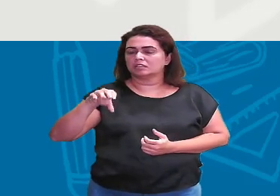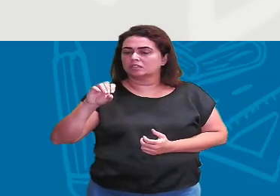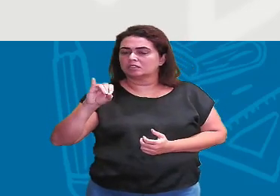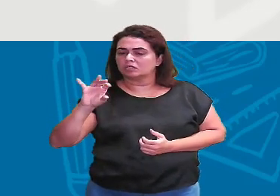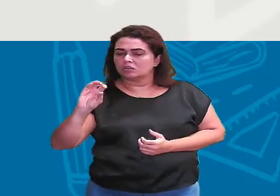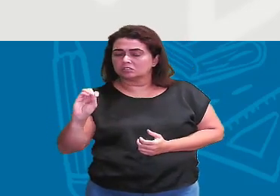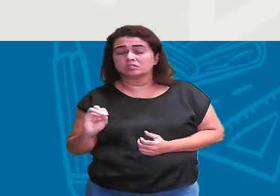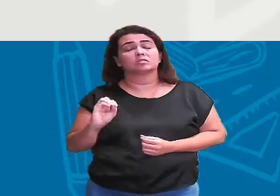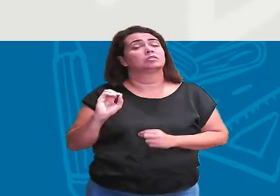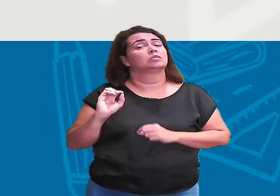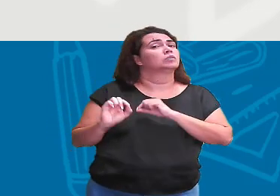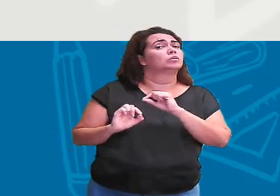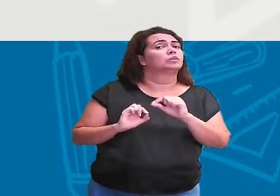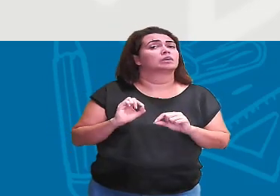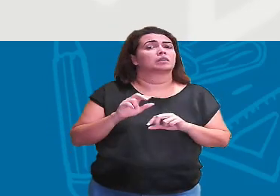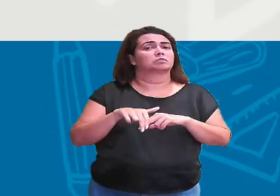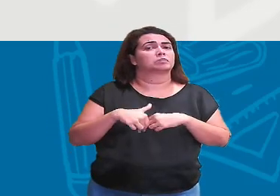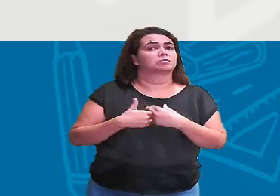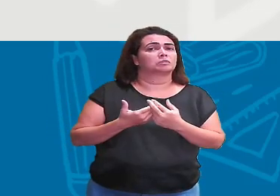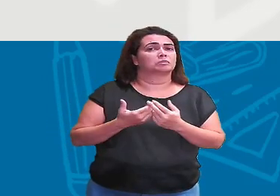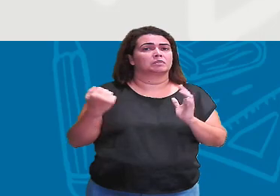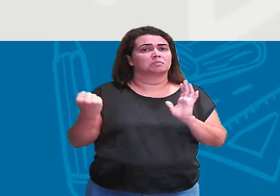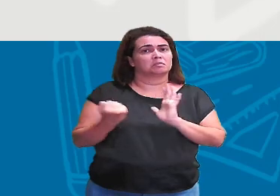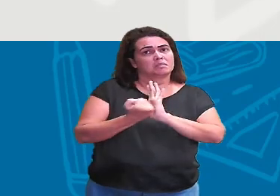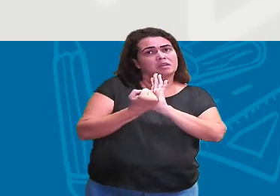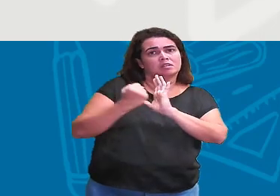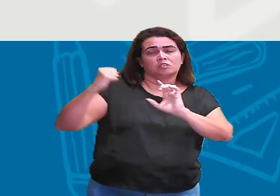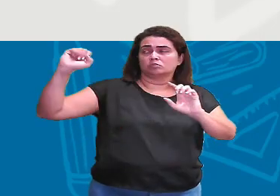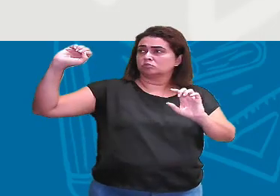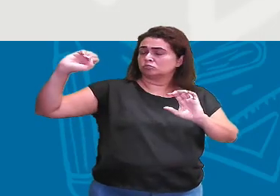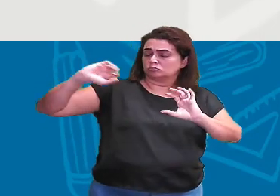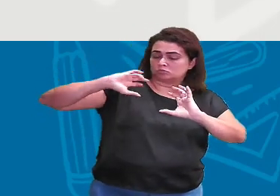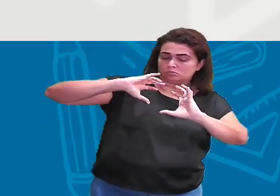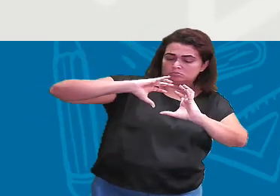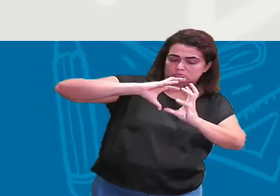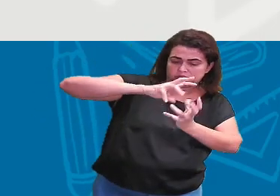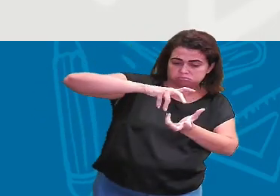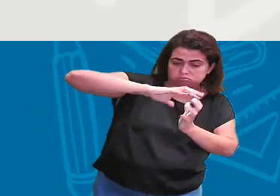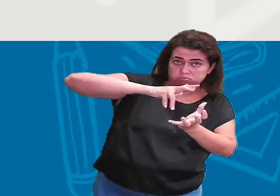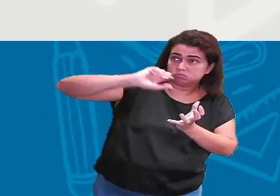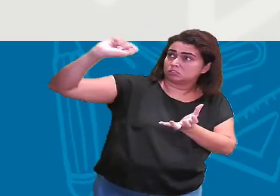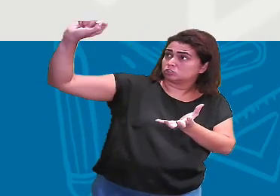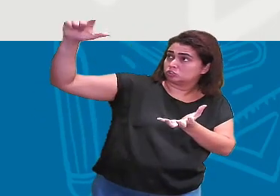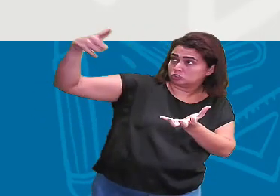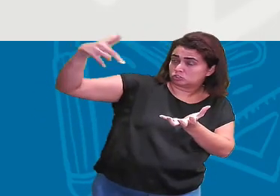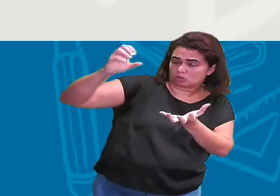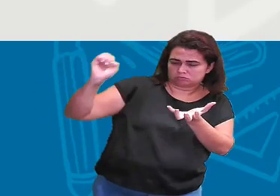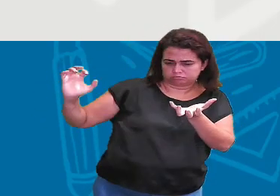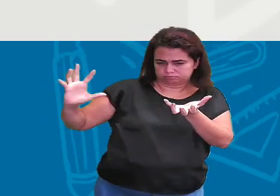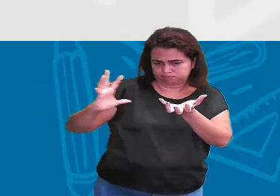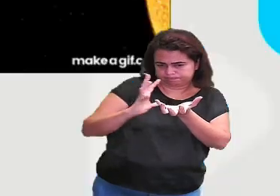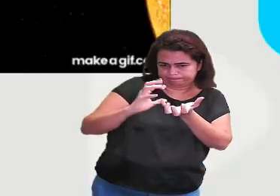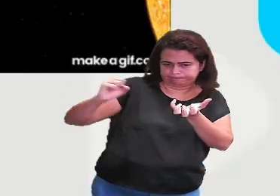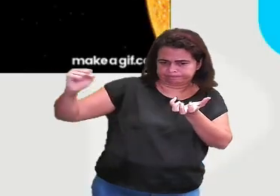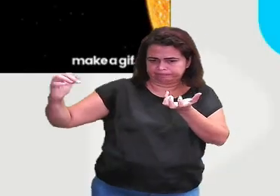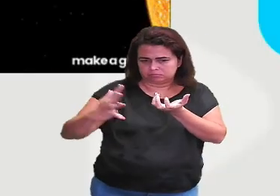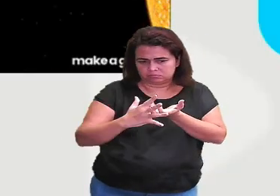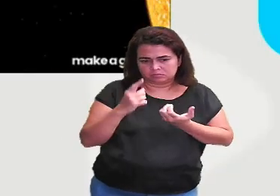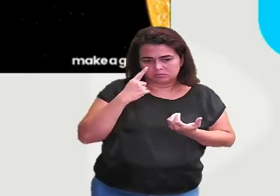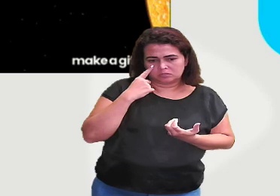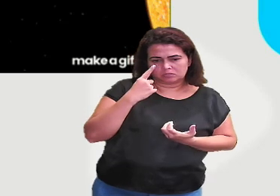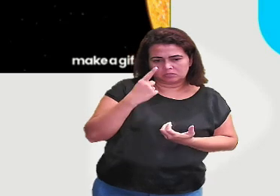de acordo com a incidência dos raios solares sobre o globo terrestre. Então, nós temos aqui o equinócio de março, aqui nessa figura aqui mais